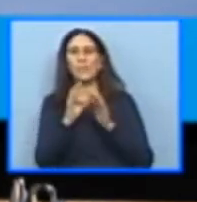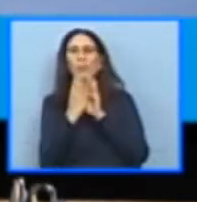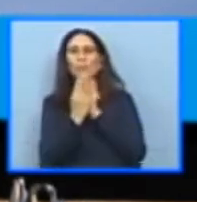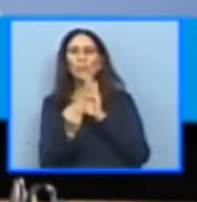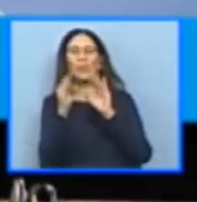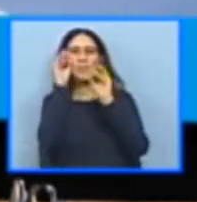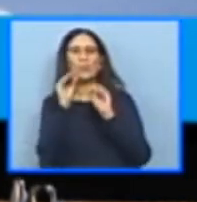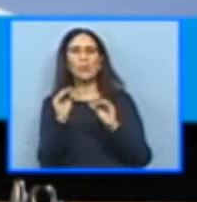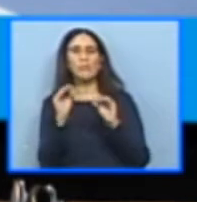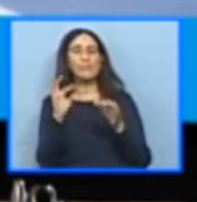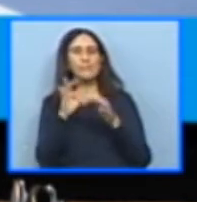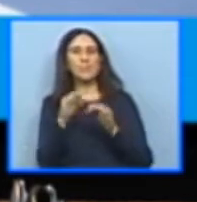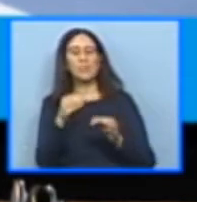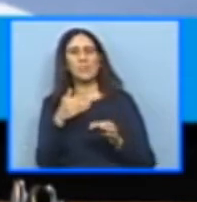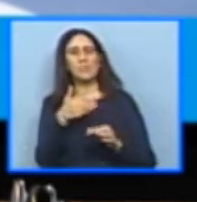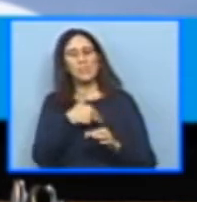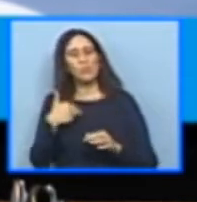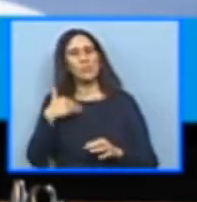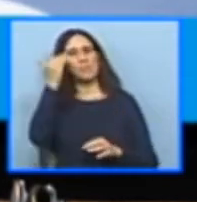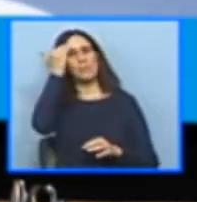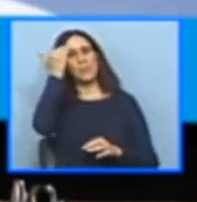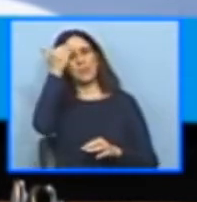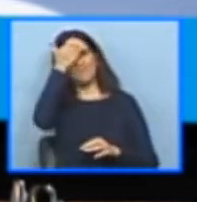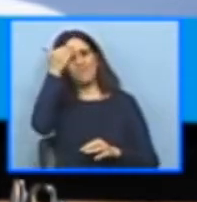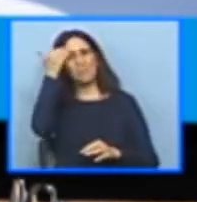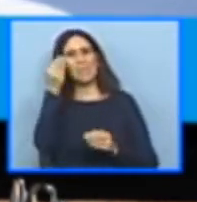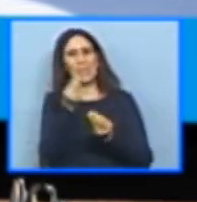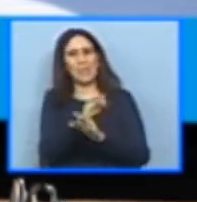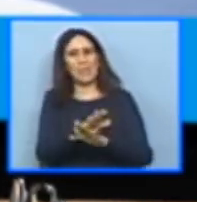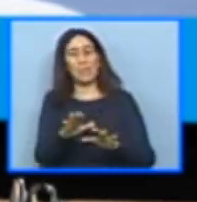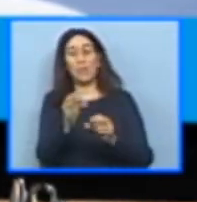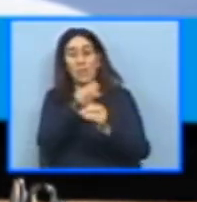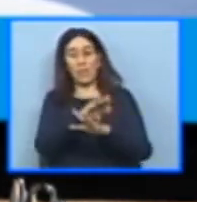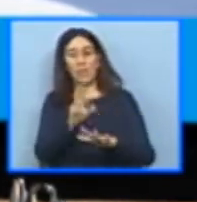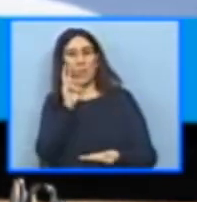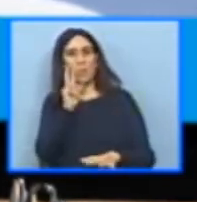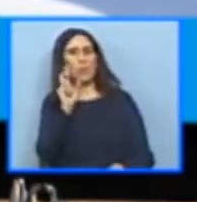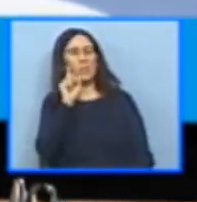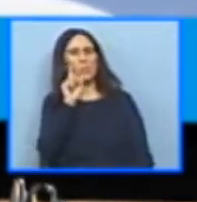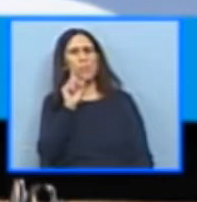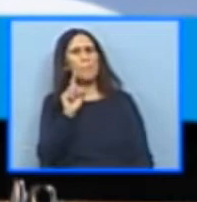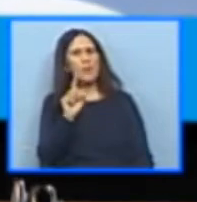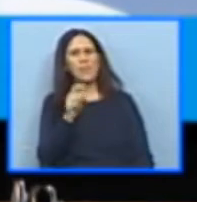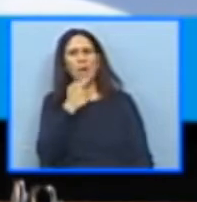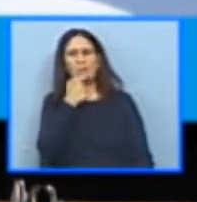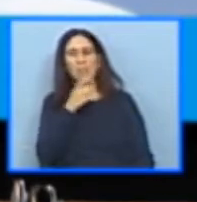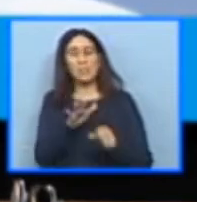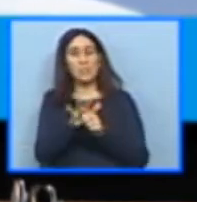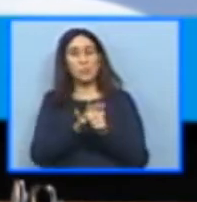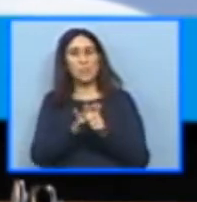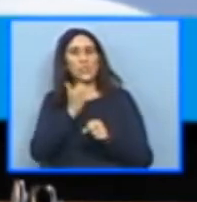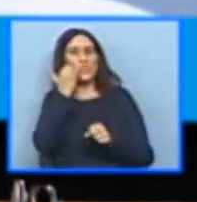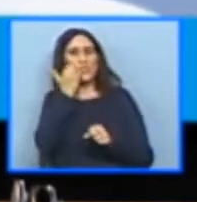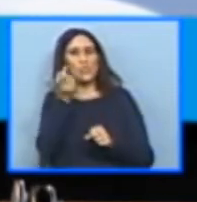educativo, tem a ver com a saúde mental das crianças. É importante olhar para as crianças, mas não é só quando a situação